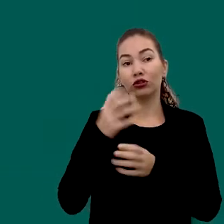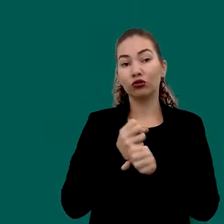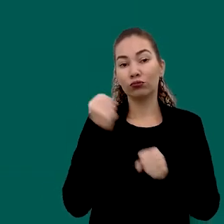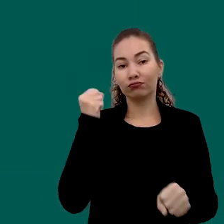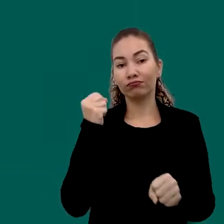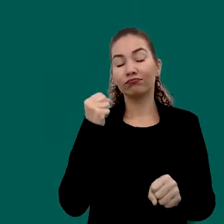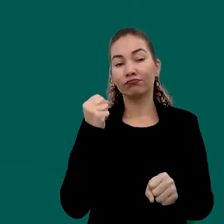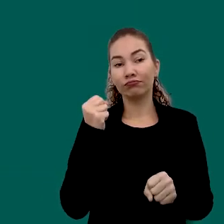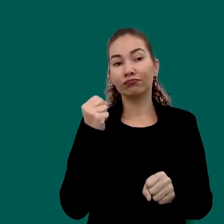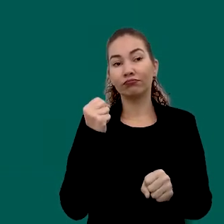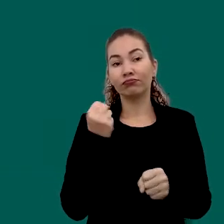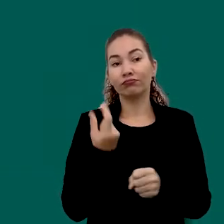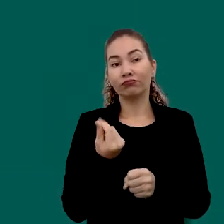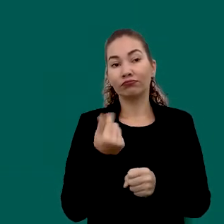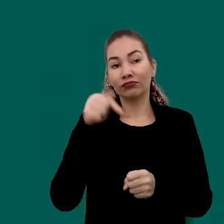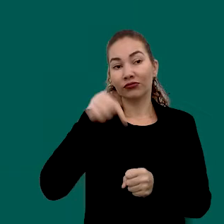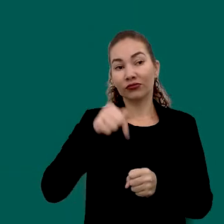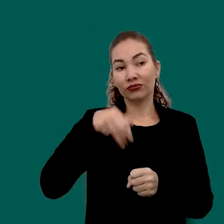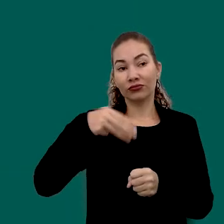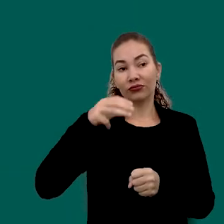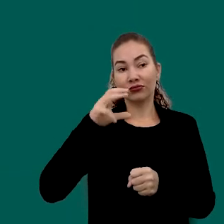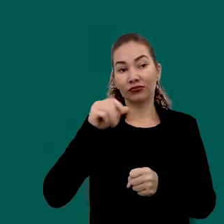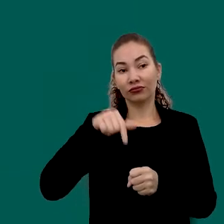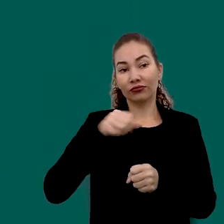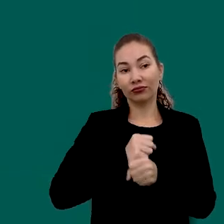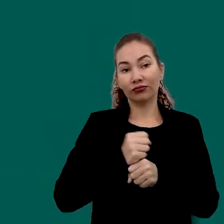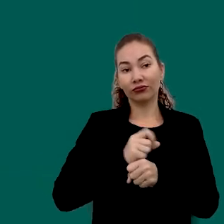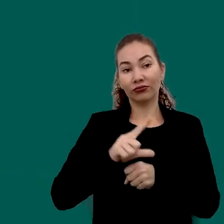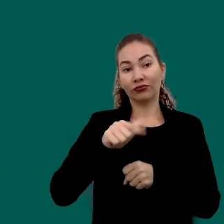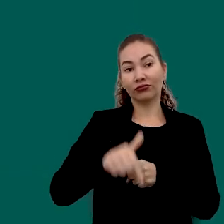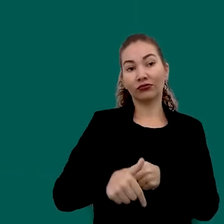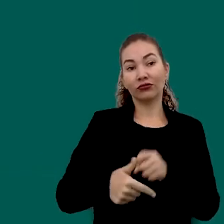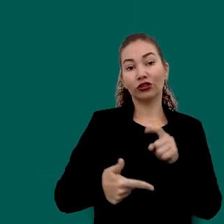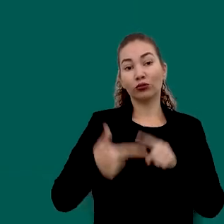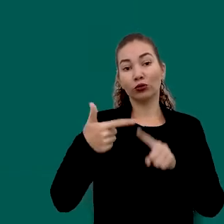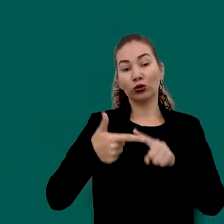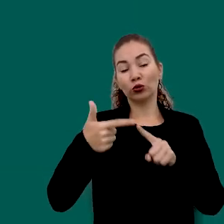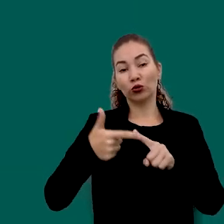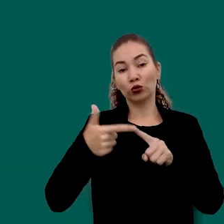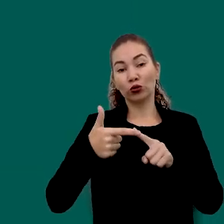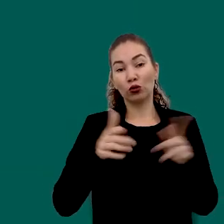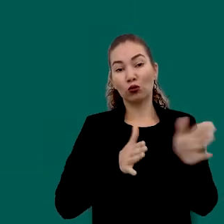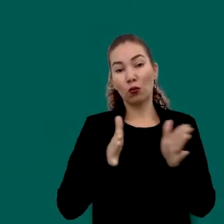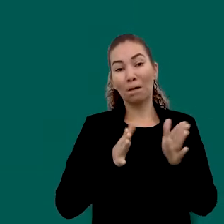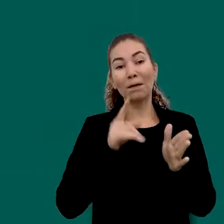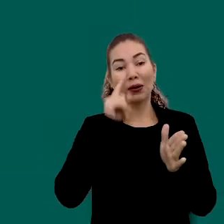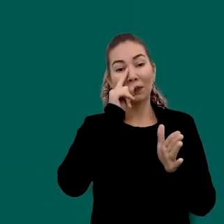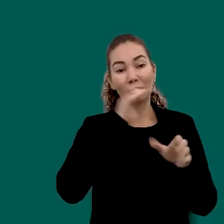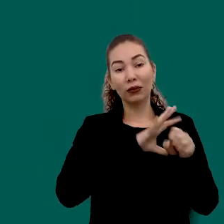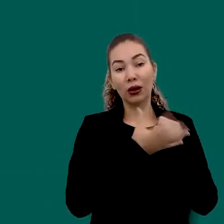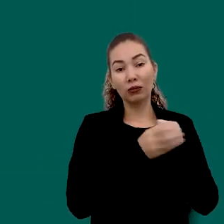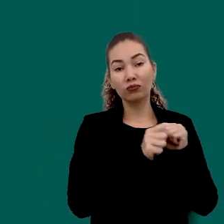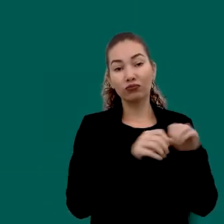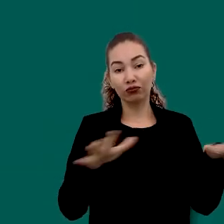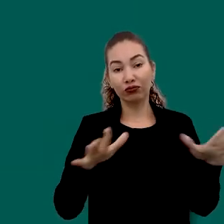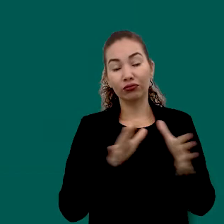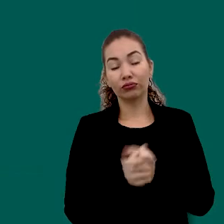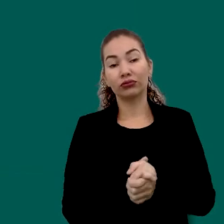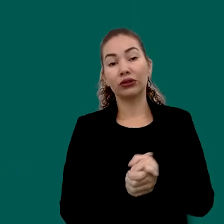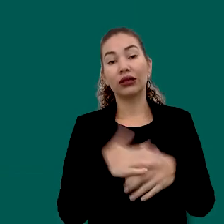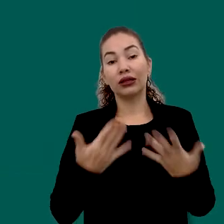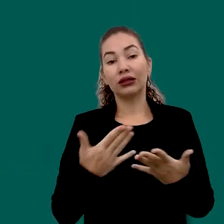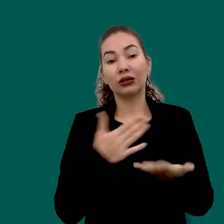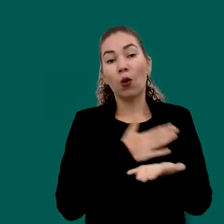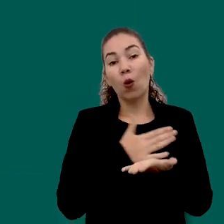lucro financeiro agora em março desse ano, depois do segundo lockdown. Então, a gente acabou não pegando o começo